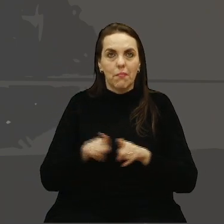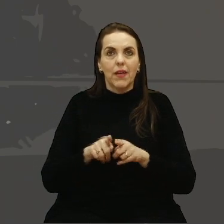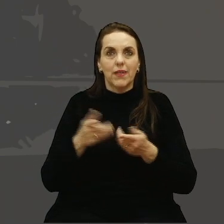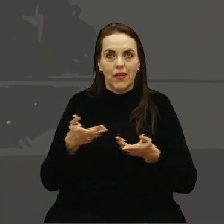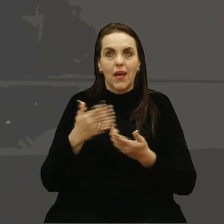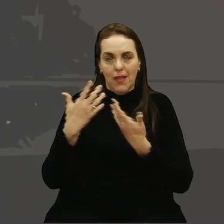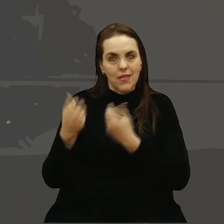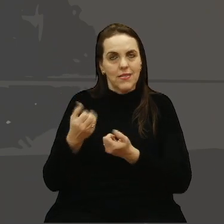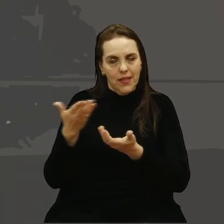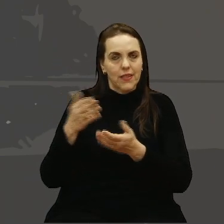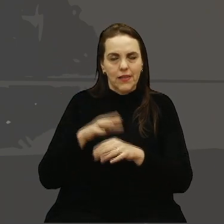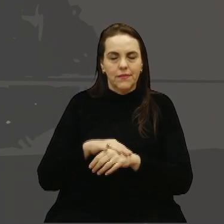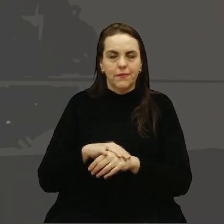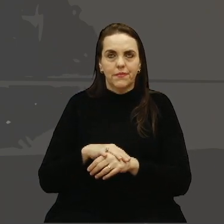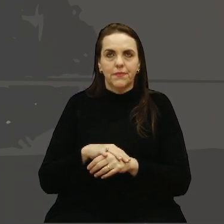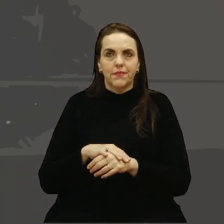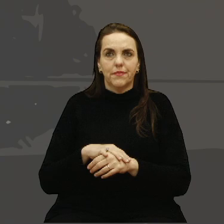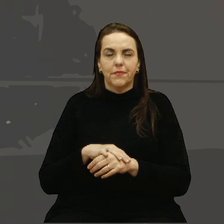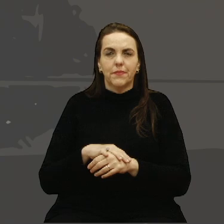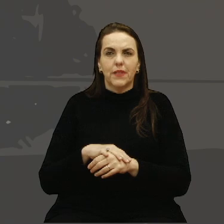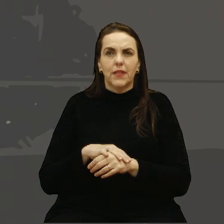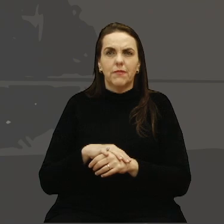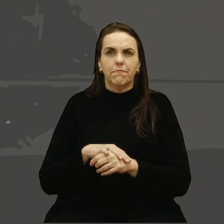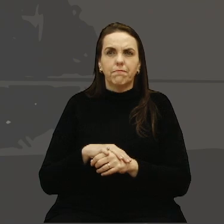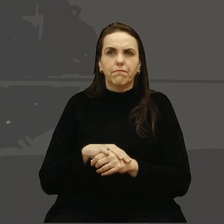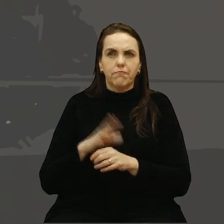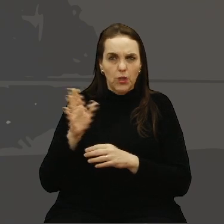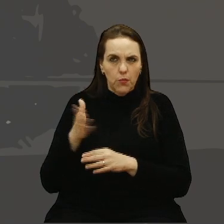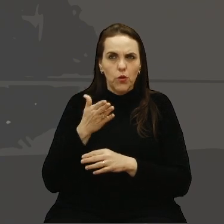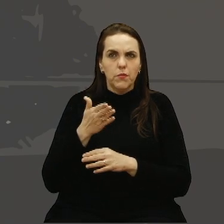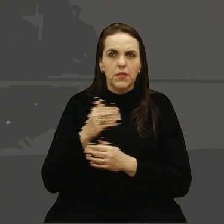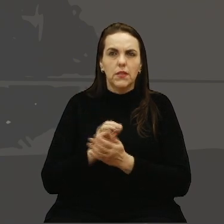Pode passar, por favor. Aqui, pode